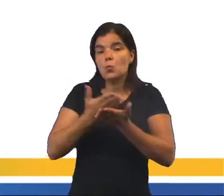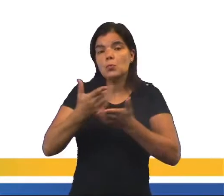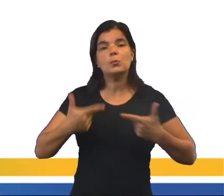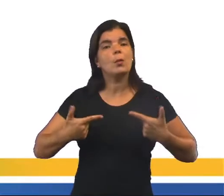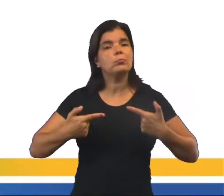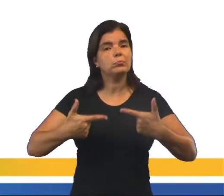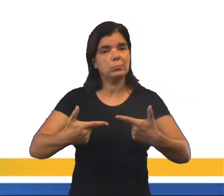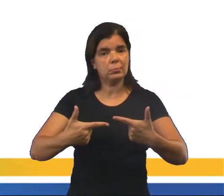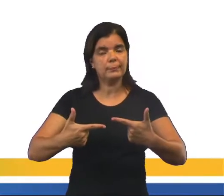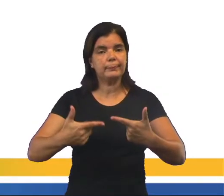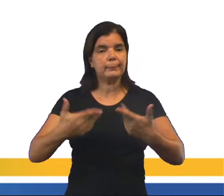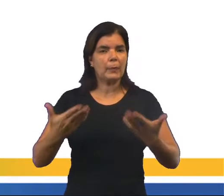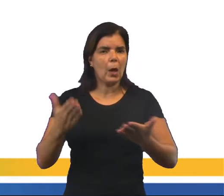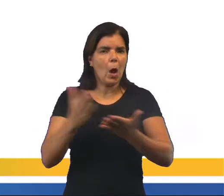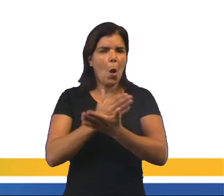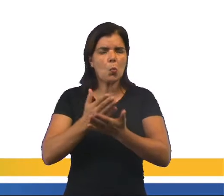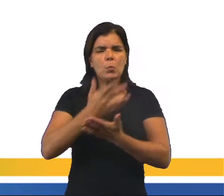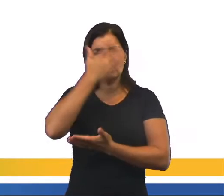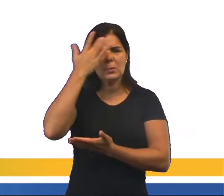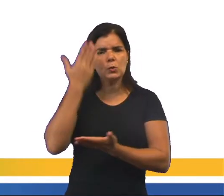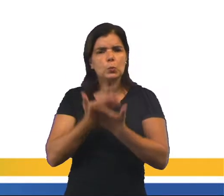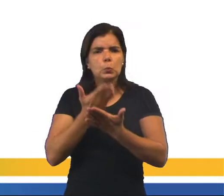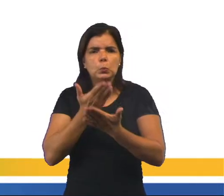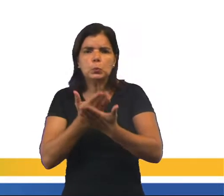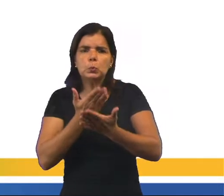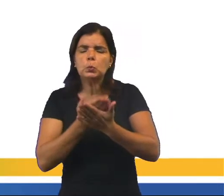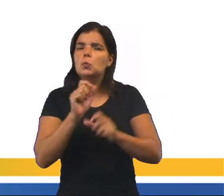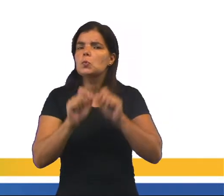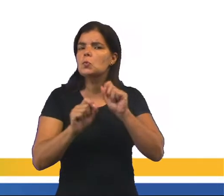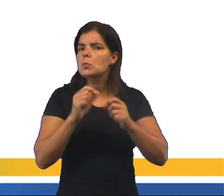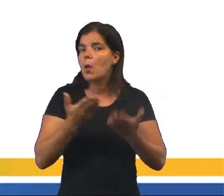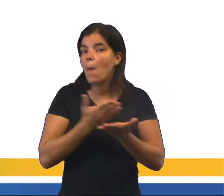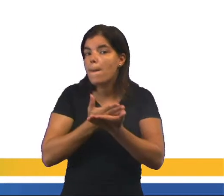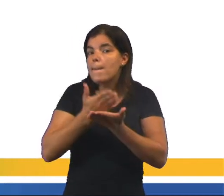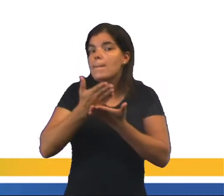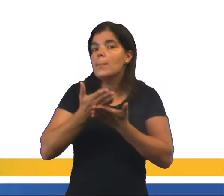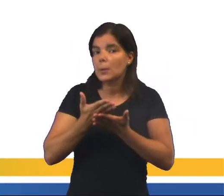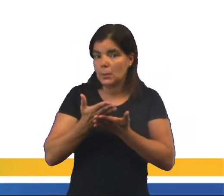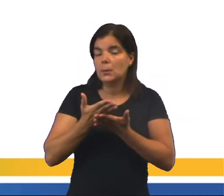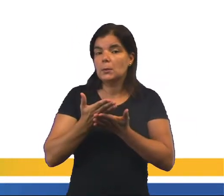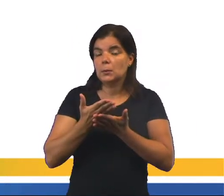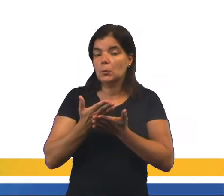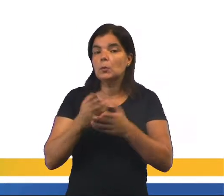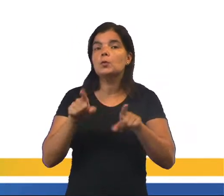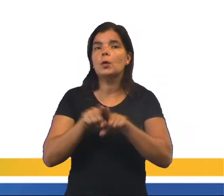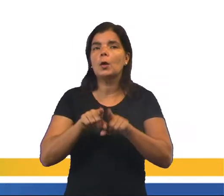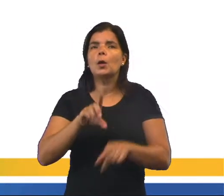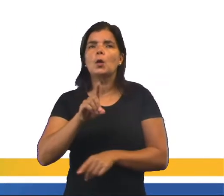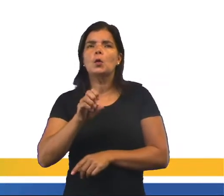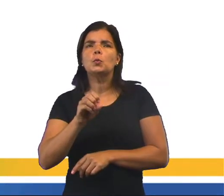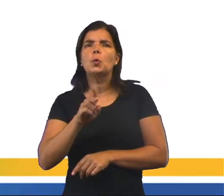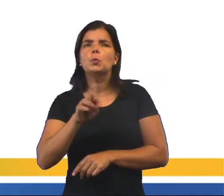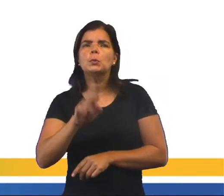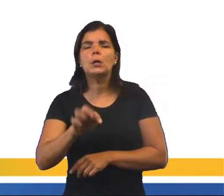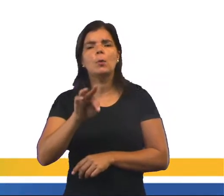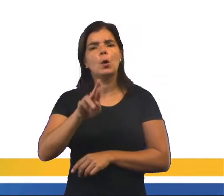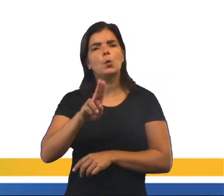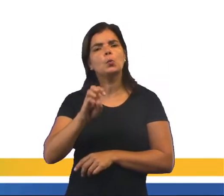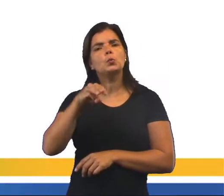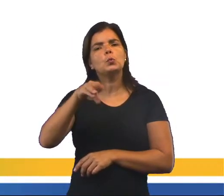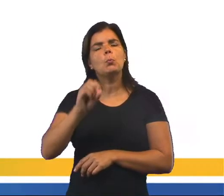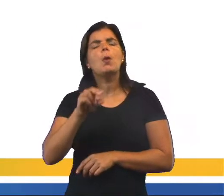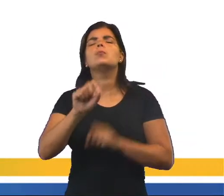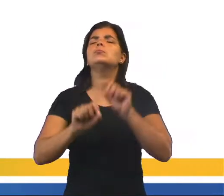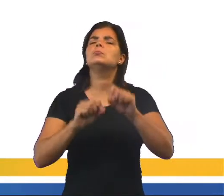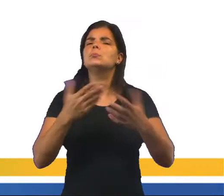dessa guerra, né? E alguns historiadores entram em consenso que ela começa a partir da doutrina Truman. Professora, o que é essa